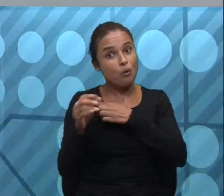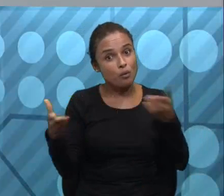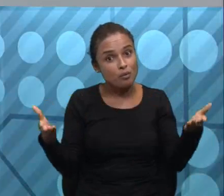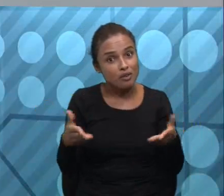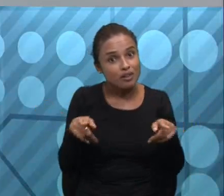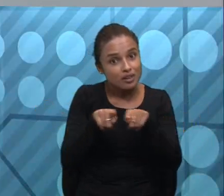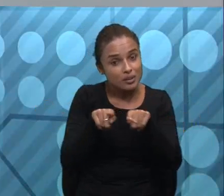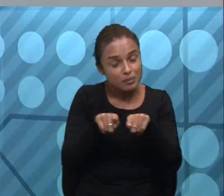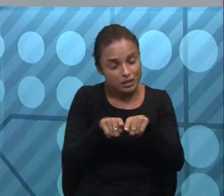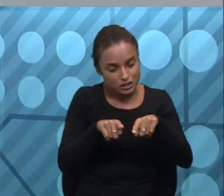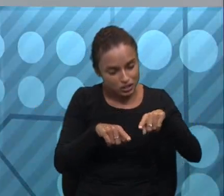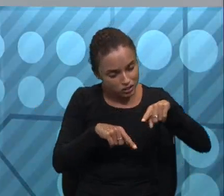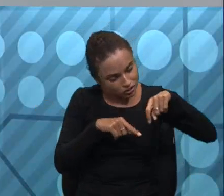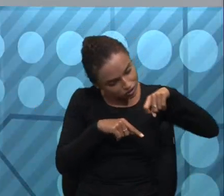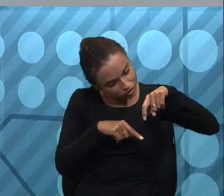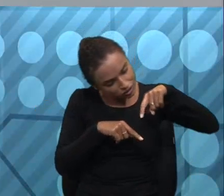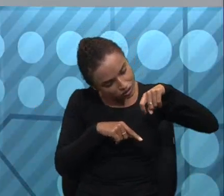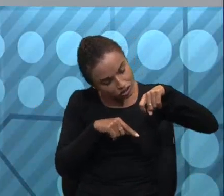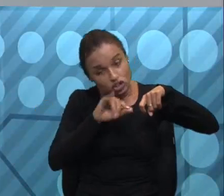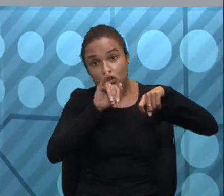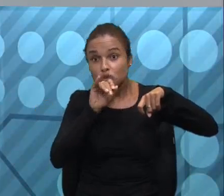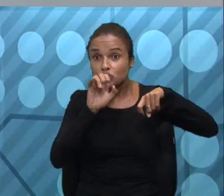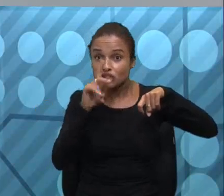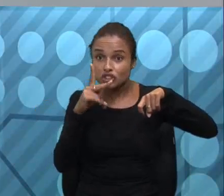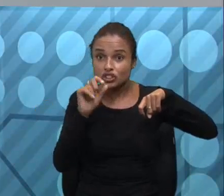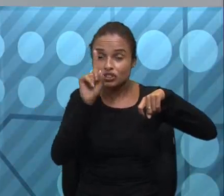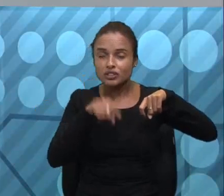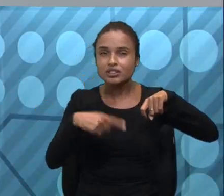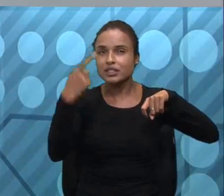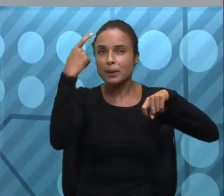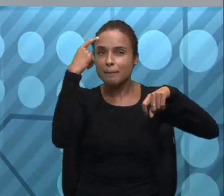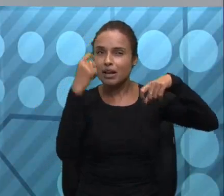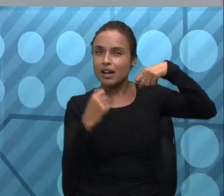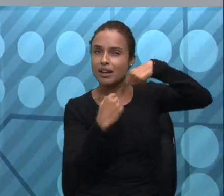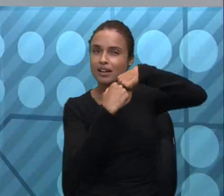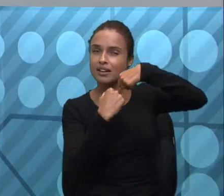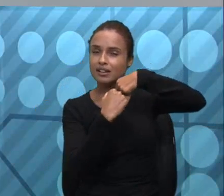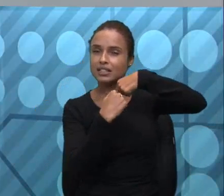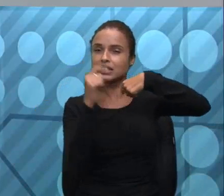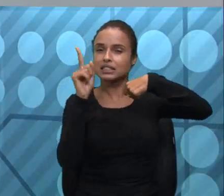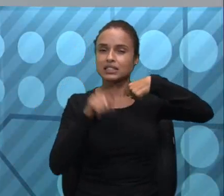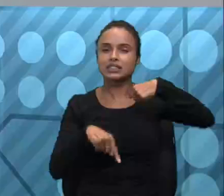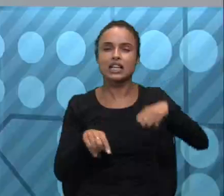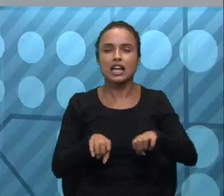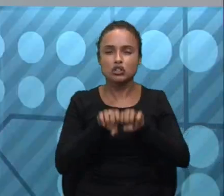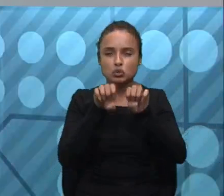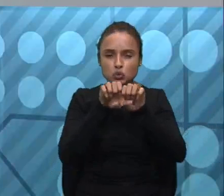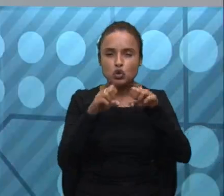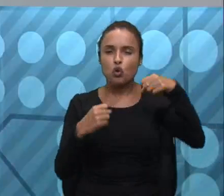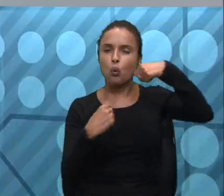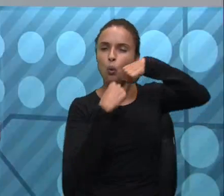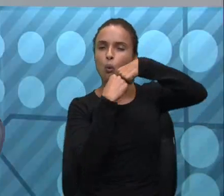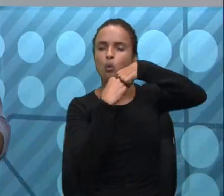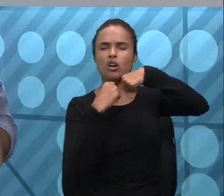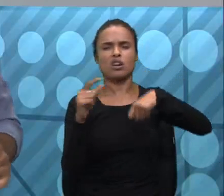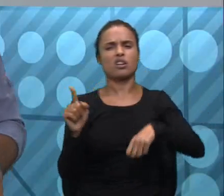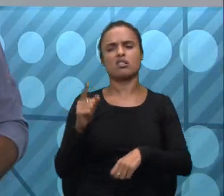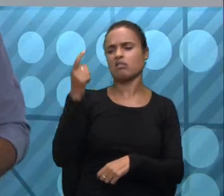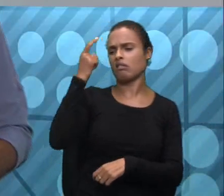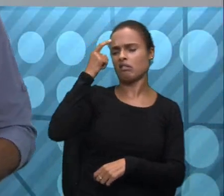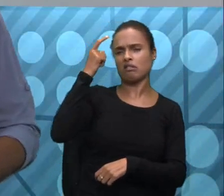joelho. Então, quando eu falo articulação, pense nesse tipo de estrutura, tá? Não